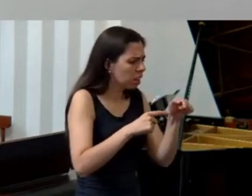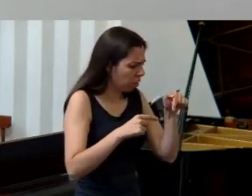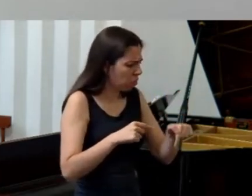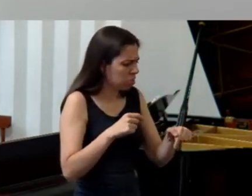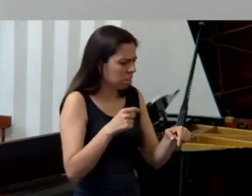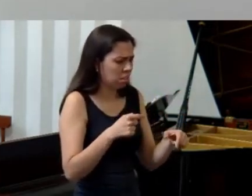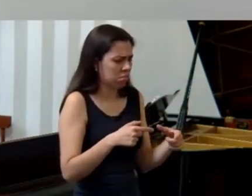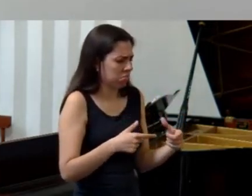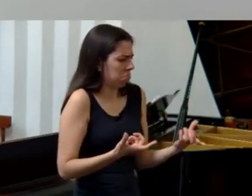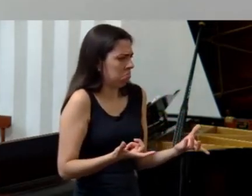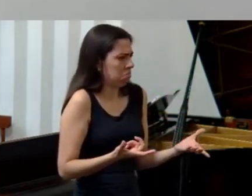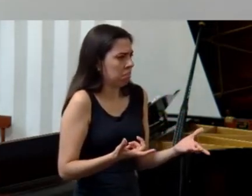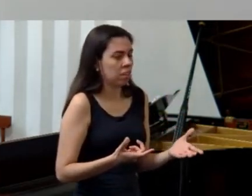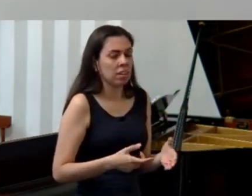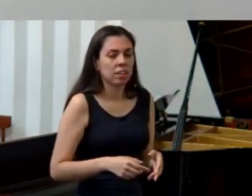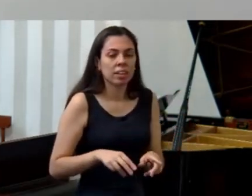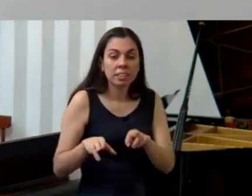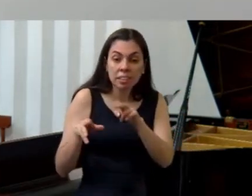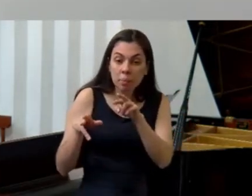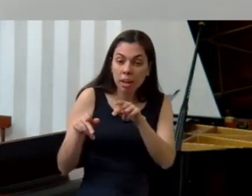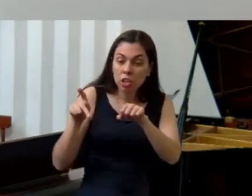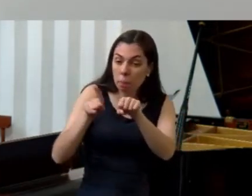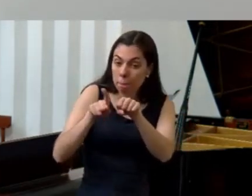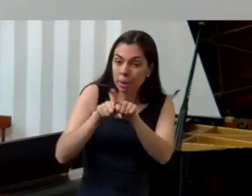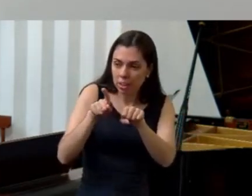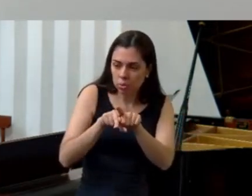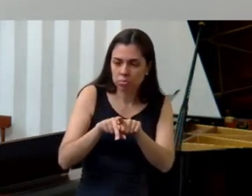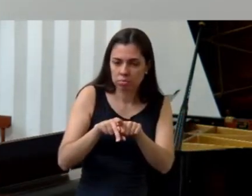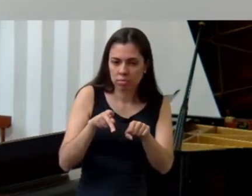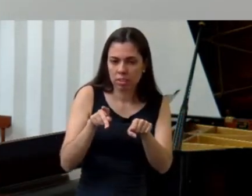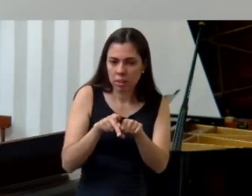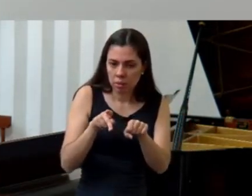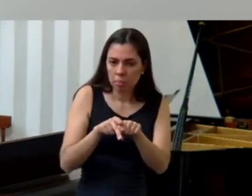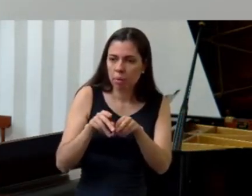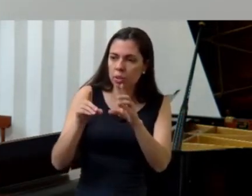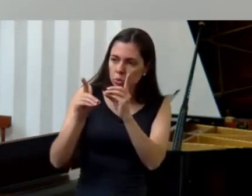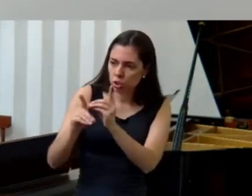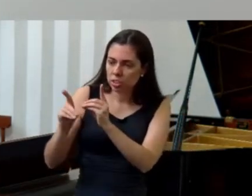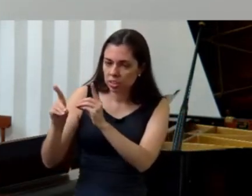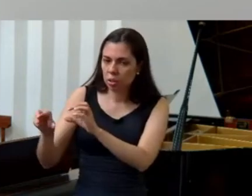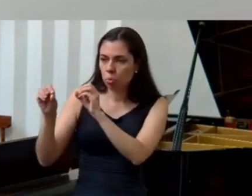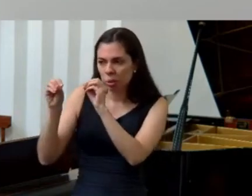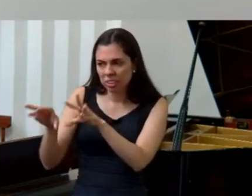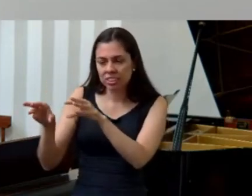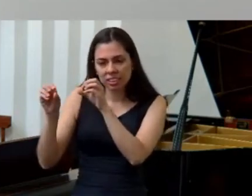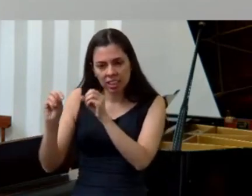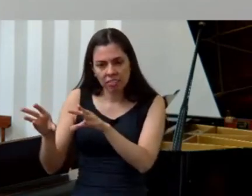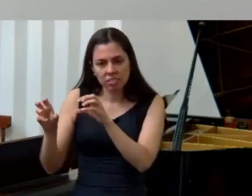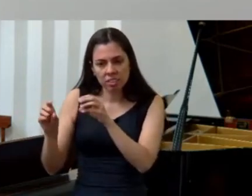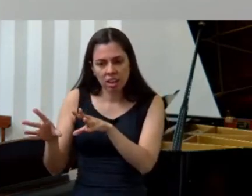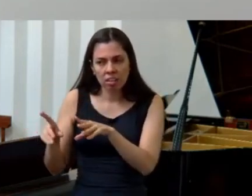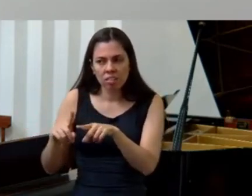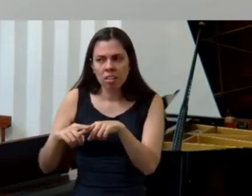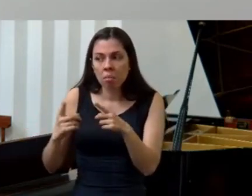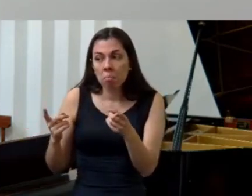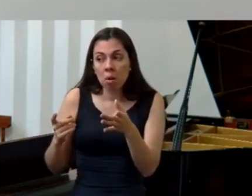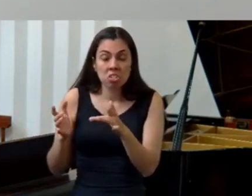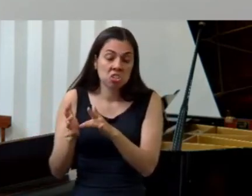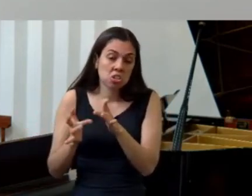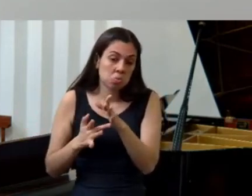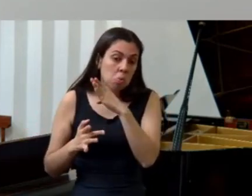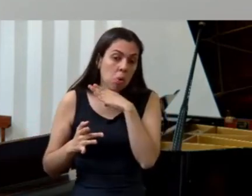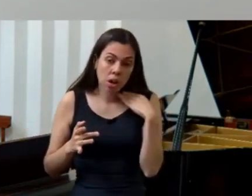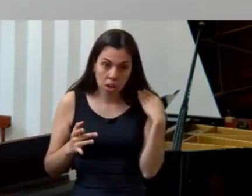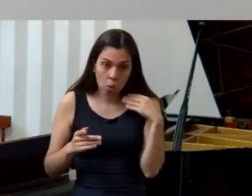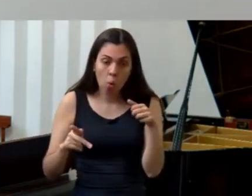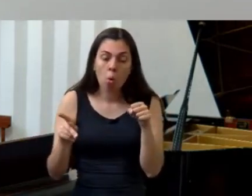Você me ama, Pedro? Sim, Senhor. Então apacenta as minhas ovelhas.